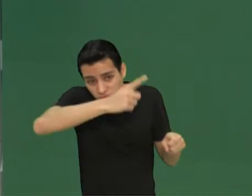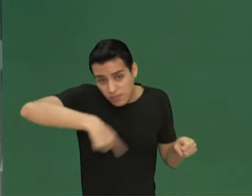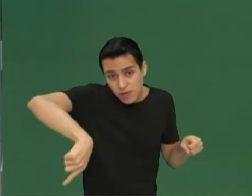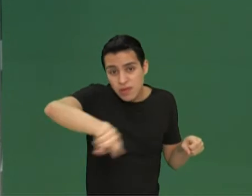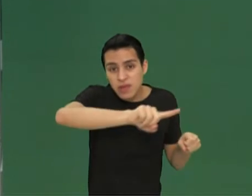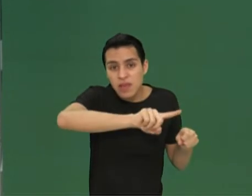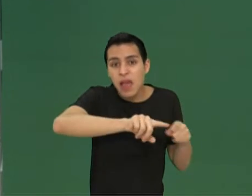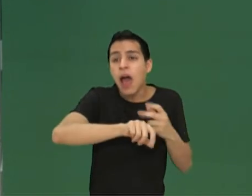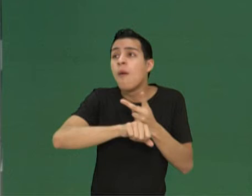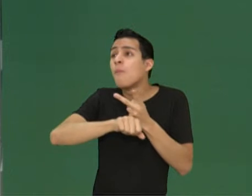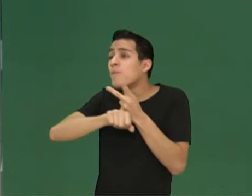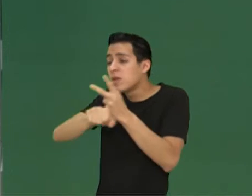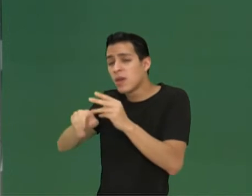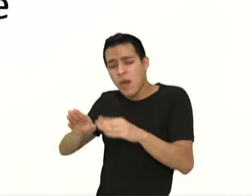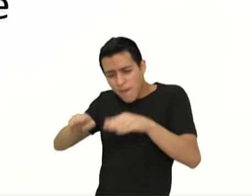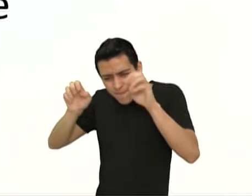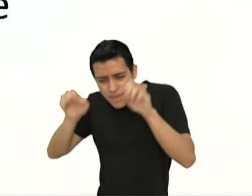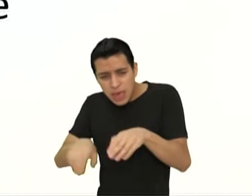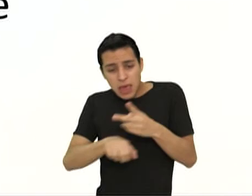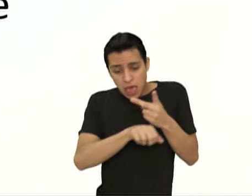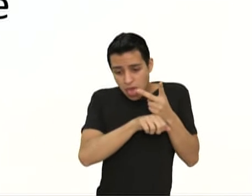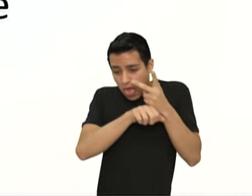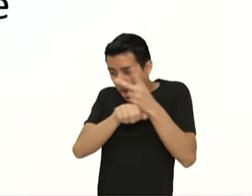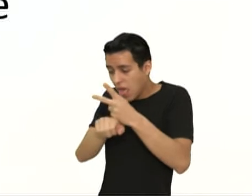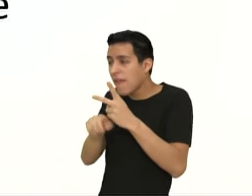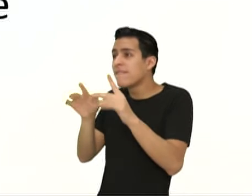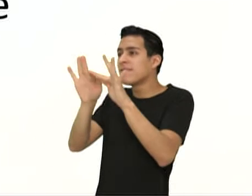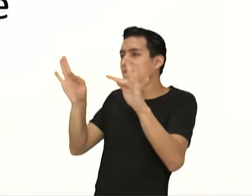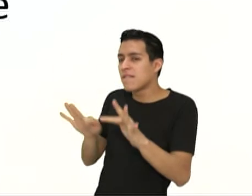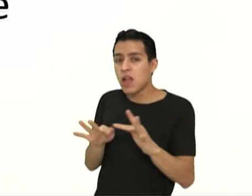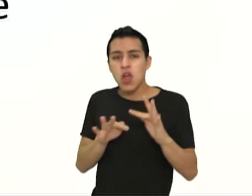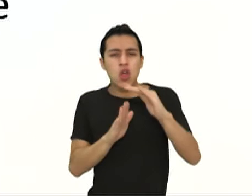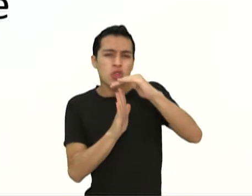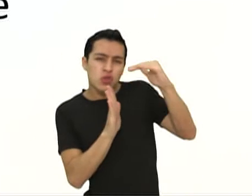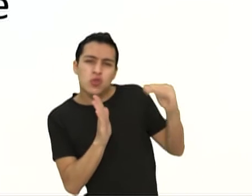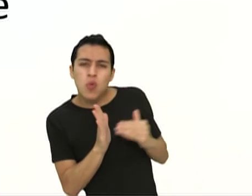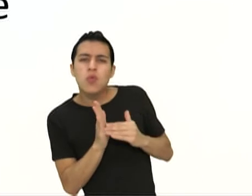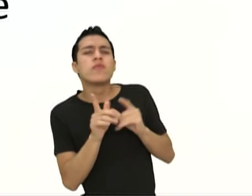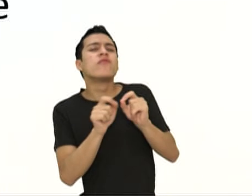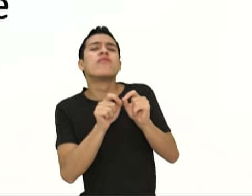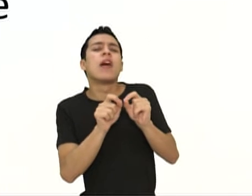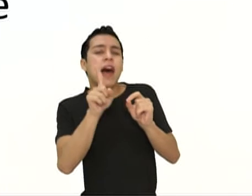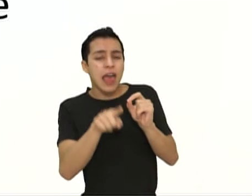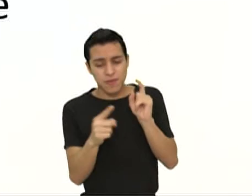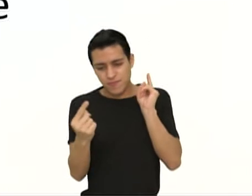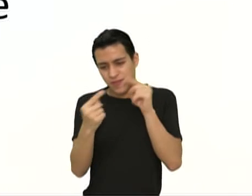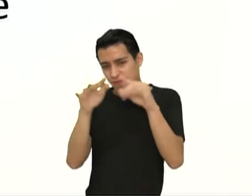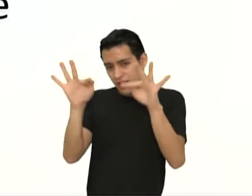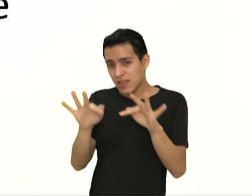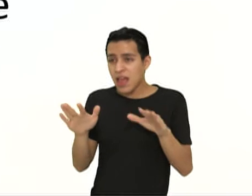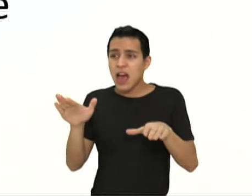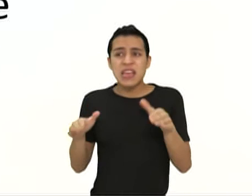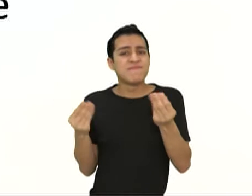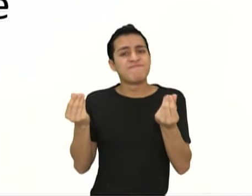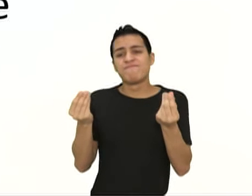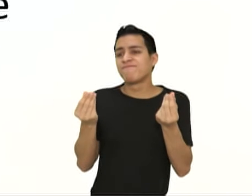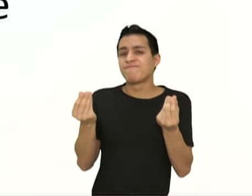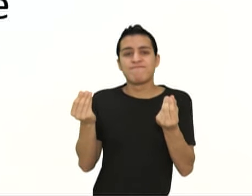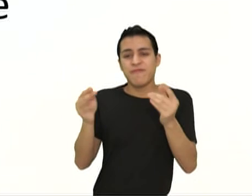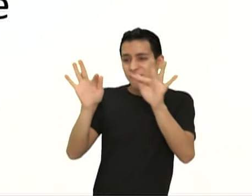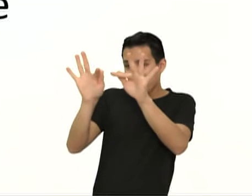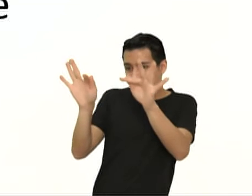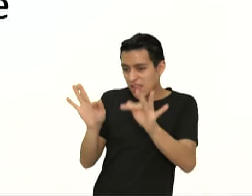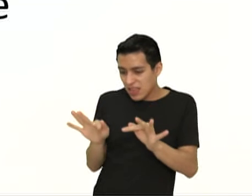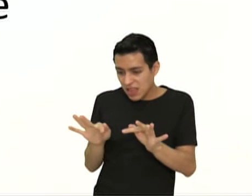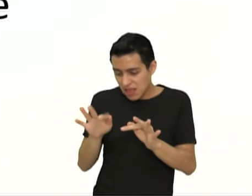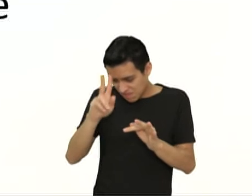visam o bem, visam a felicidade. Tudo que você faz é para buscar a sua felicidade. Nem sempre ela vem, e ela nem sempre vem